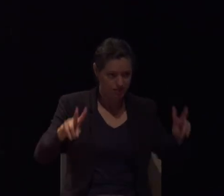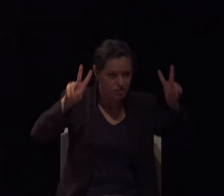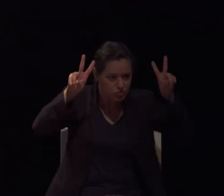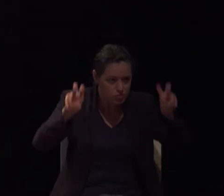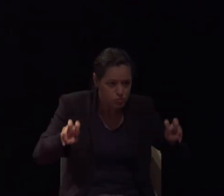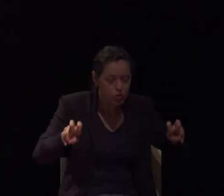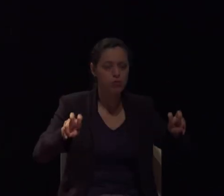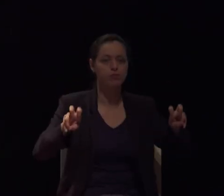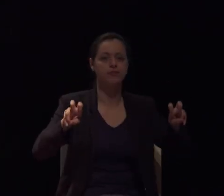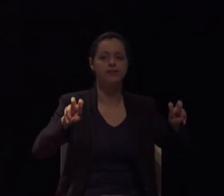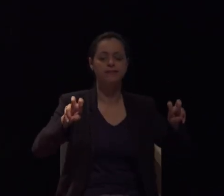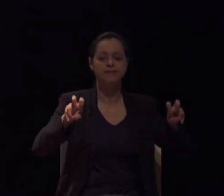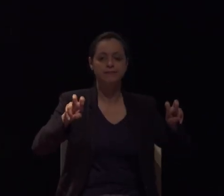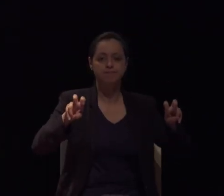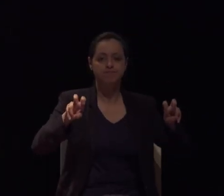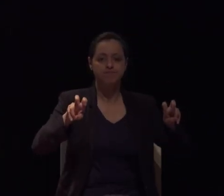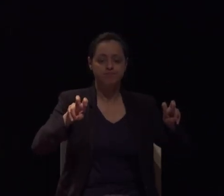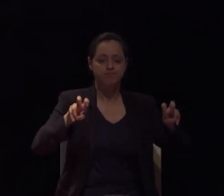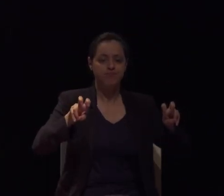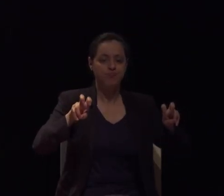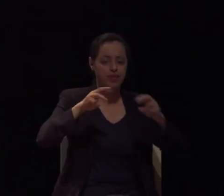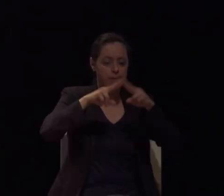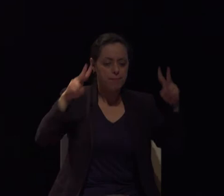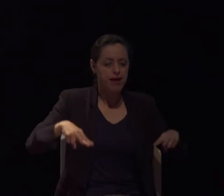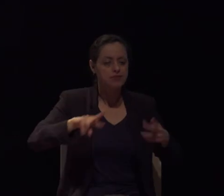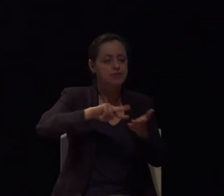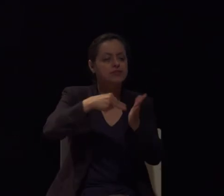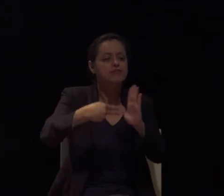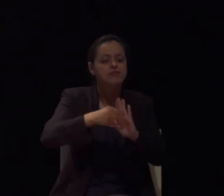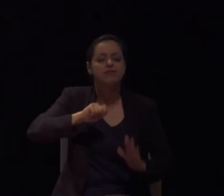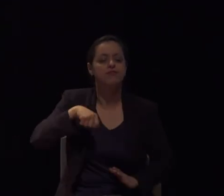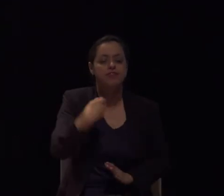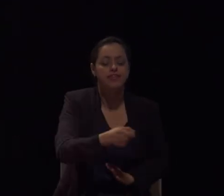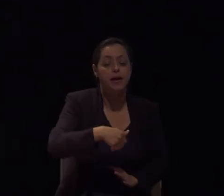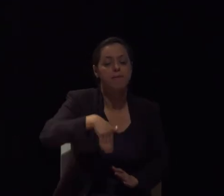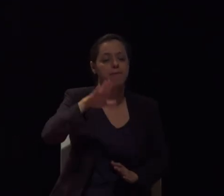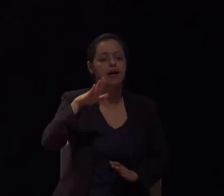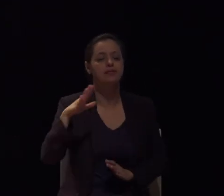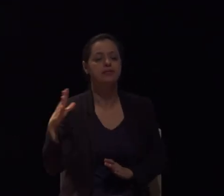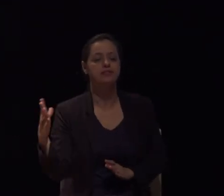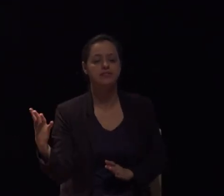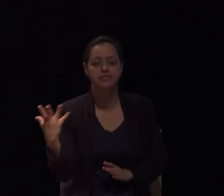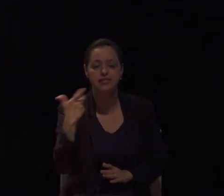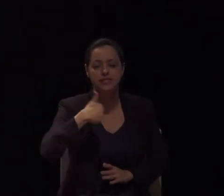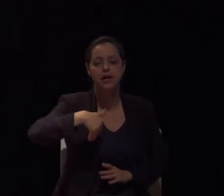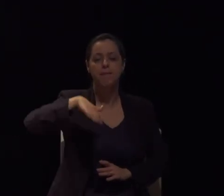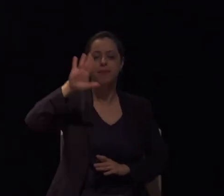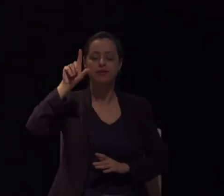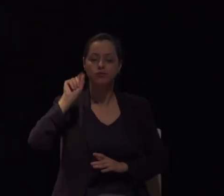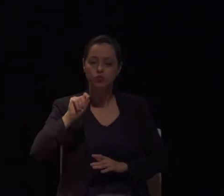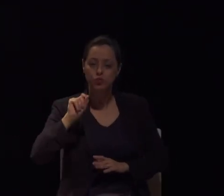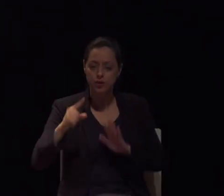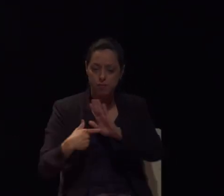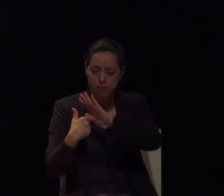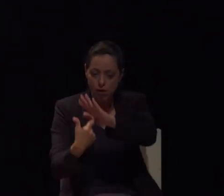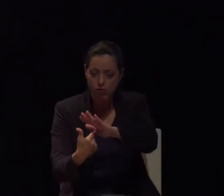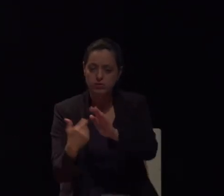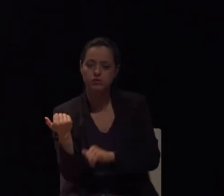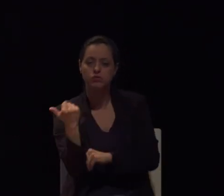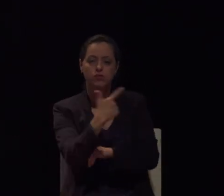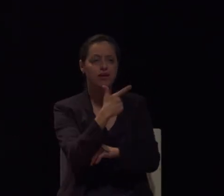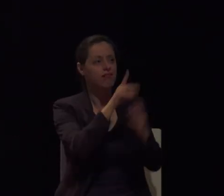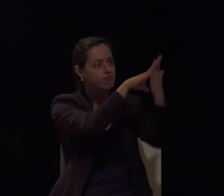esse momento que é aaa a brasilidade a dizer europeização